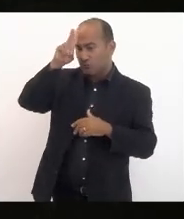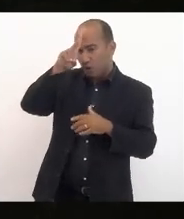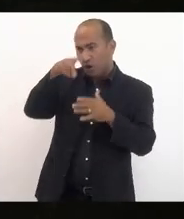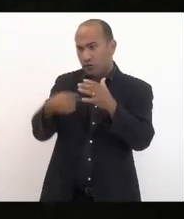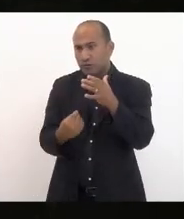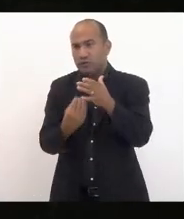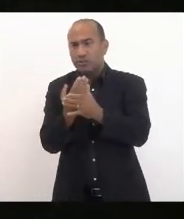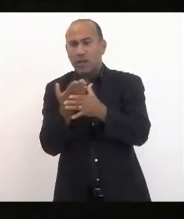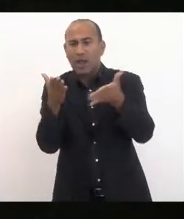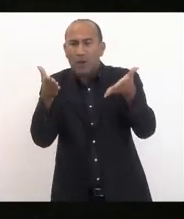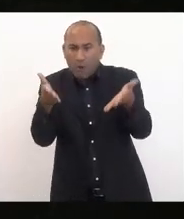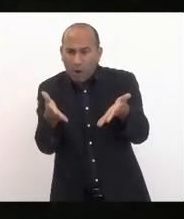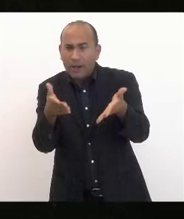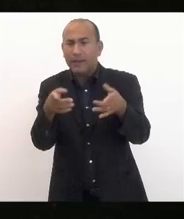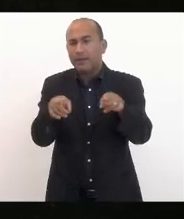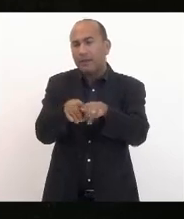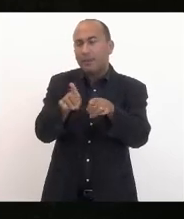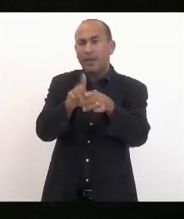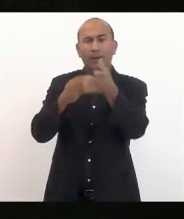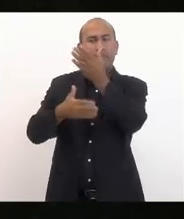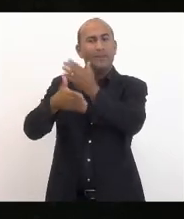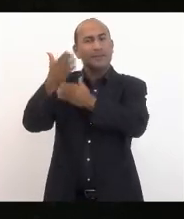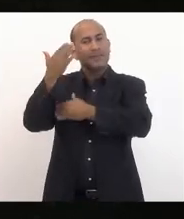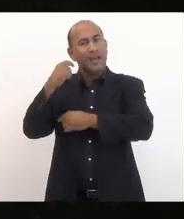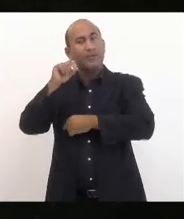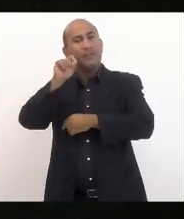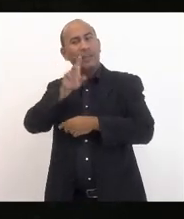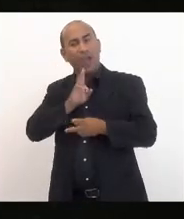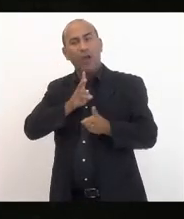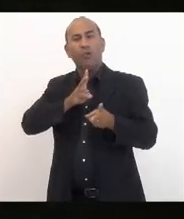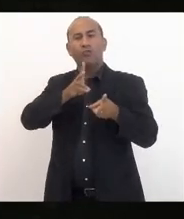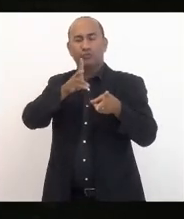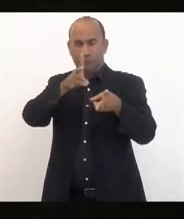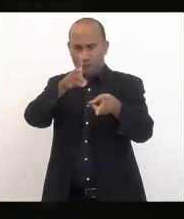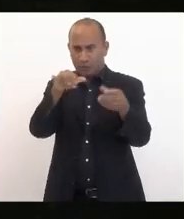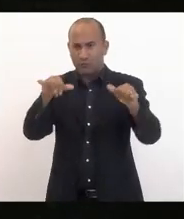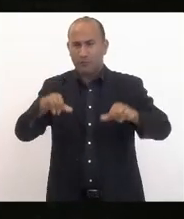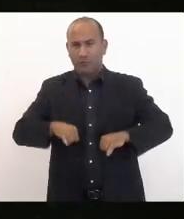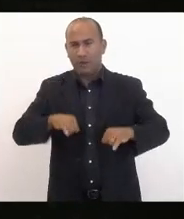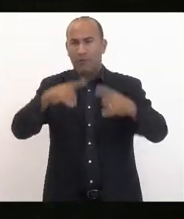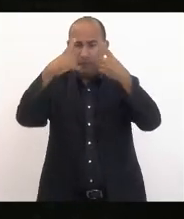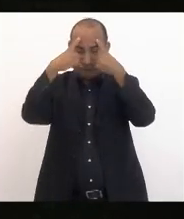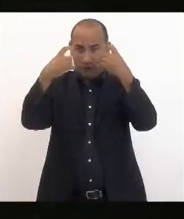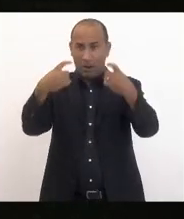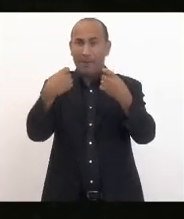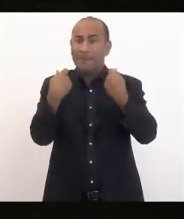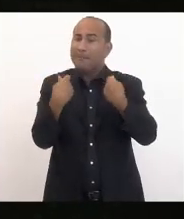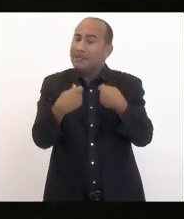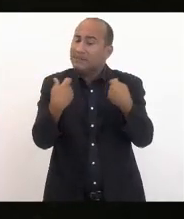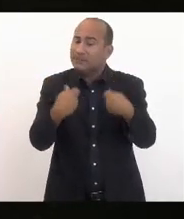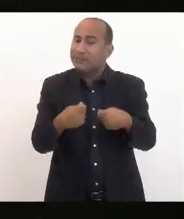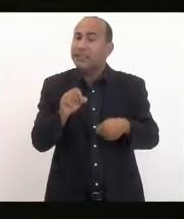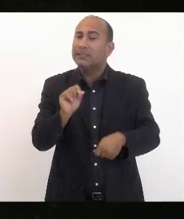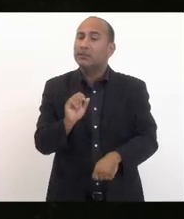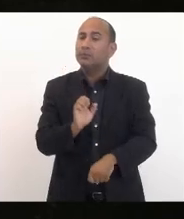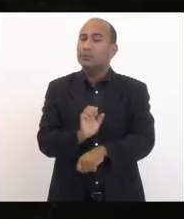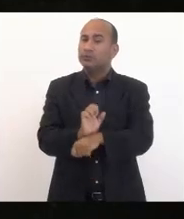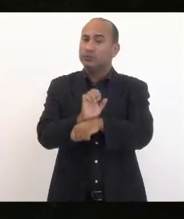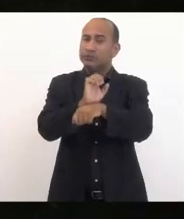recentes e passados, que continuam sofrendo violência, é preciso que o